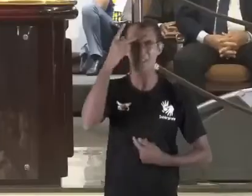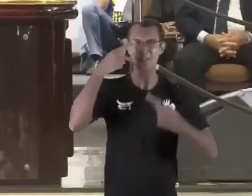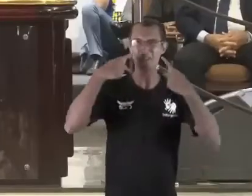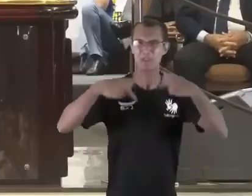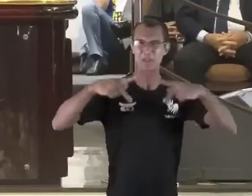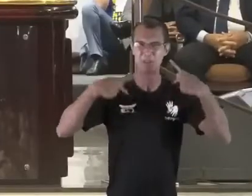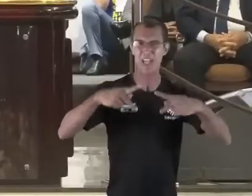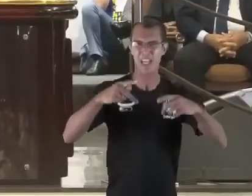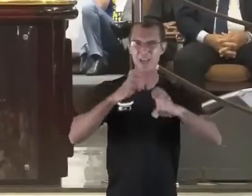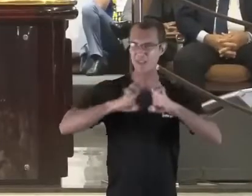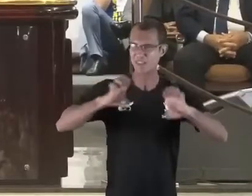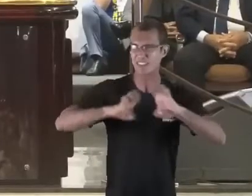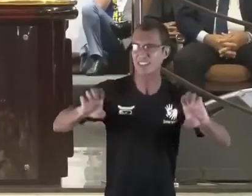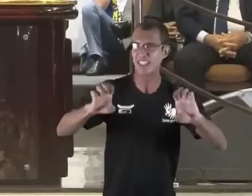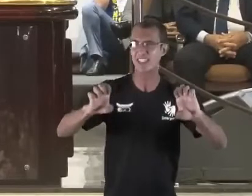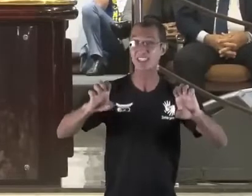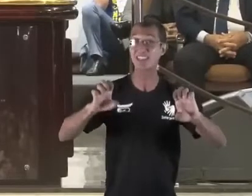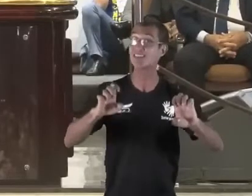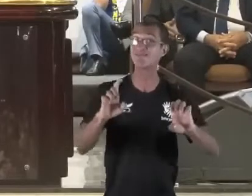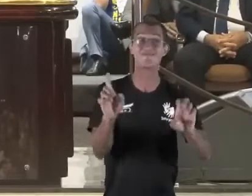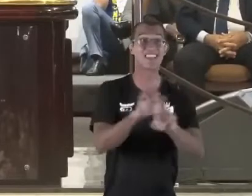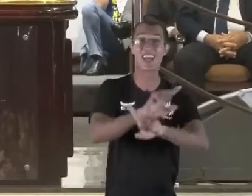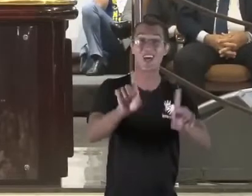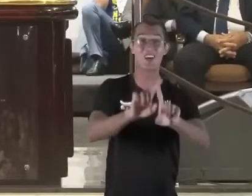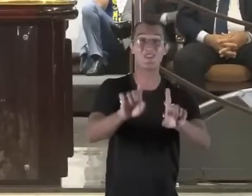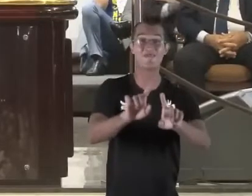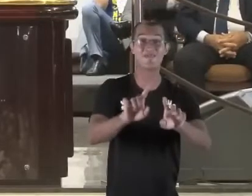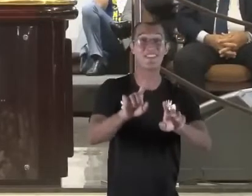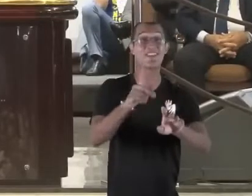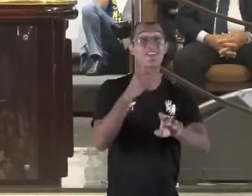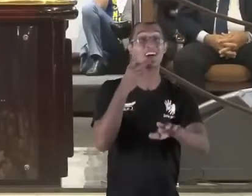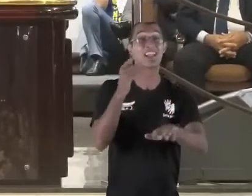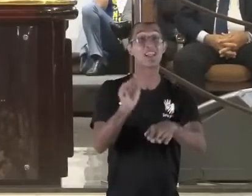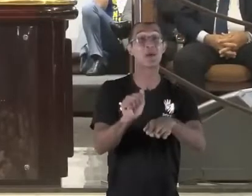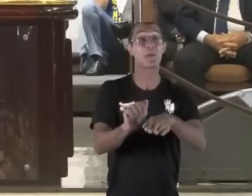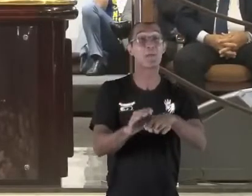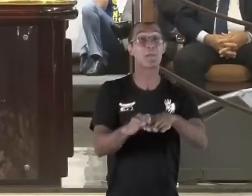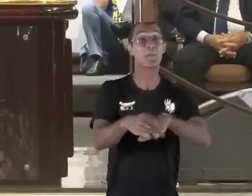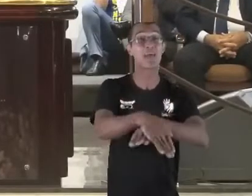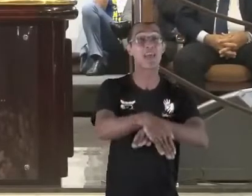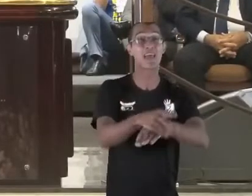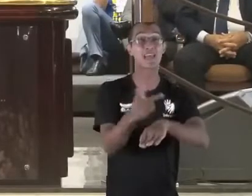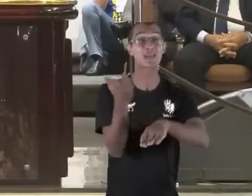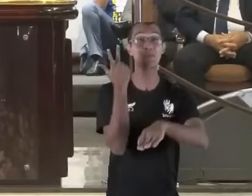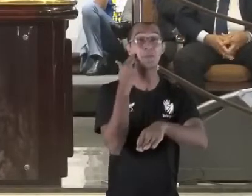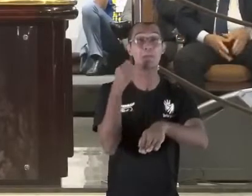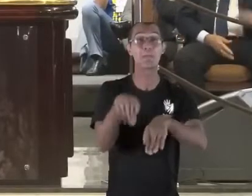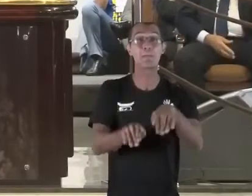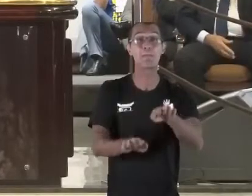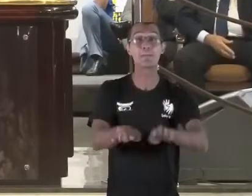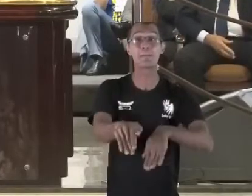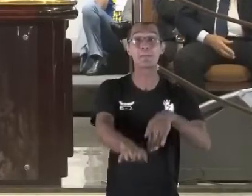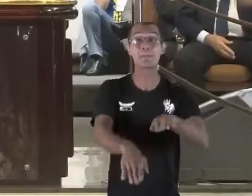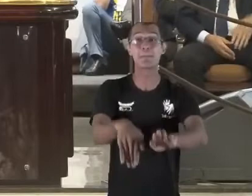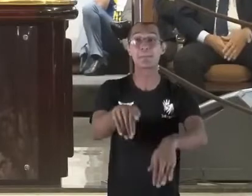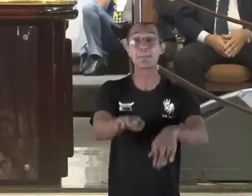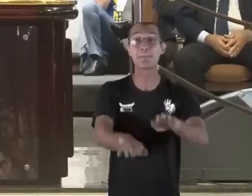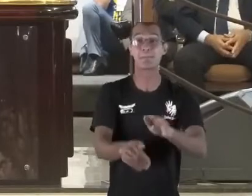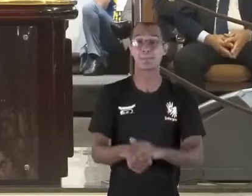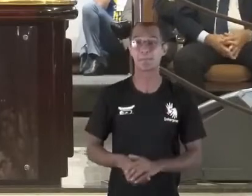o Evangelho. A Bíblia diz quão formosos são os pés.